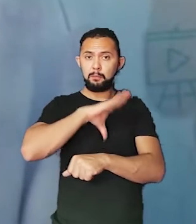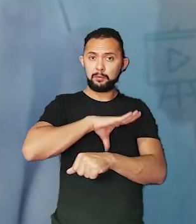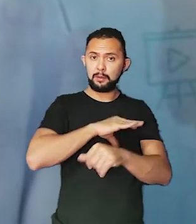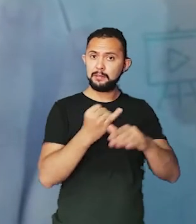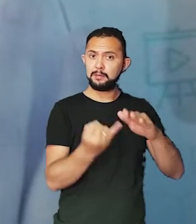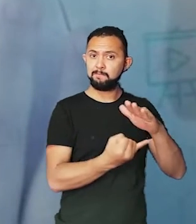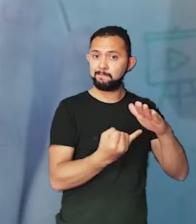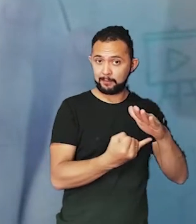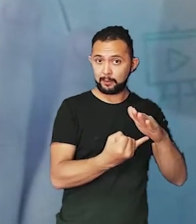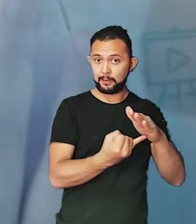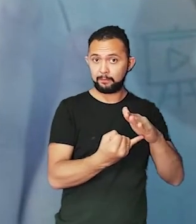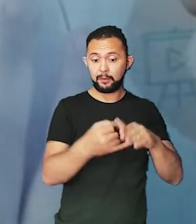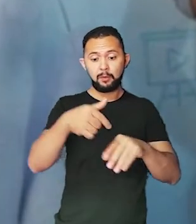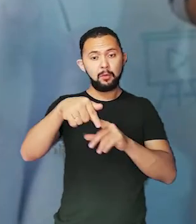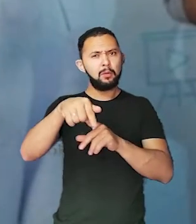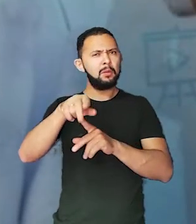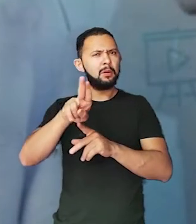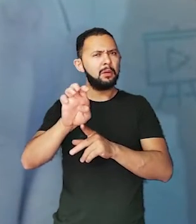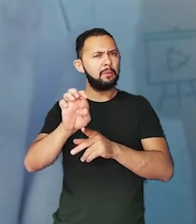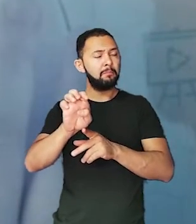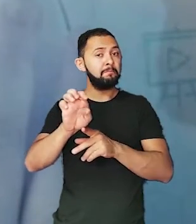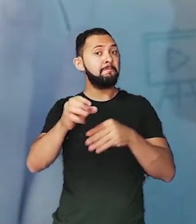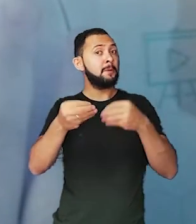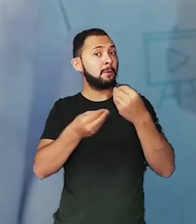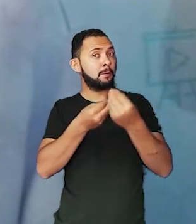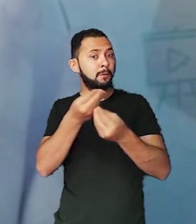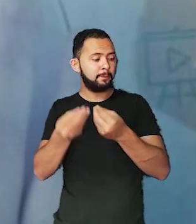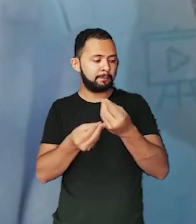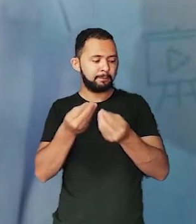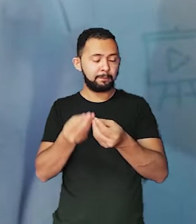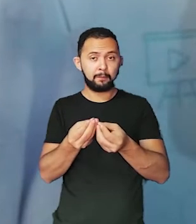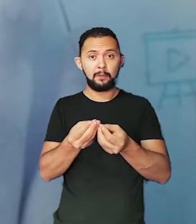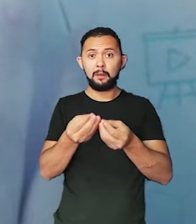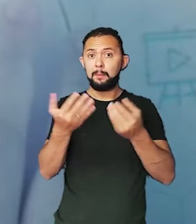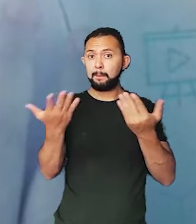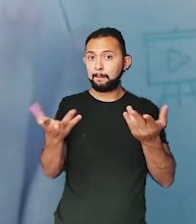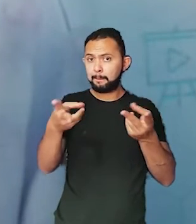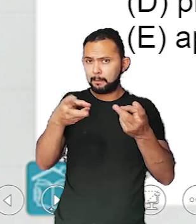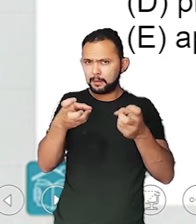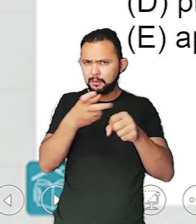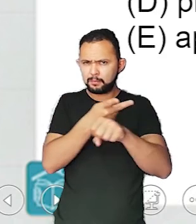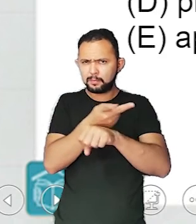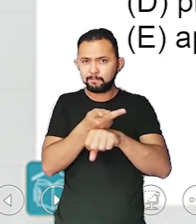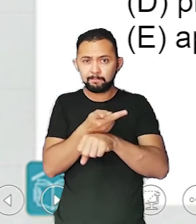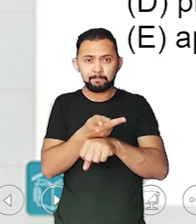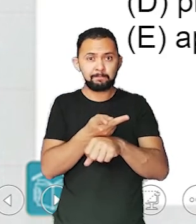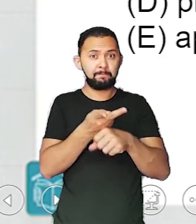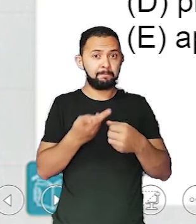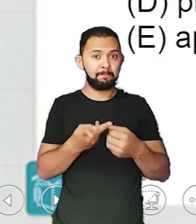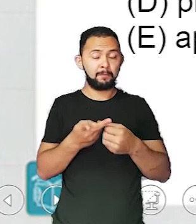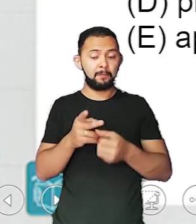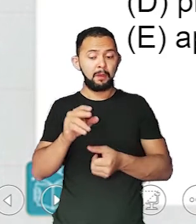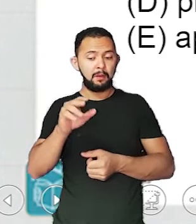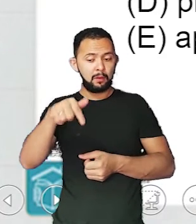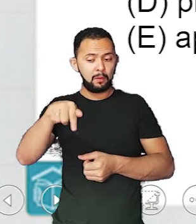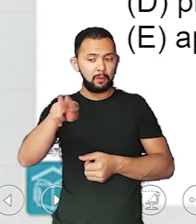aí, ela pode ser, vamos descobrir se ela é logo uma conjunção integrante ou se é um pronome relativo, né? É só trocar primeiro pelo isto.